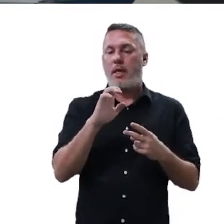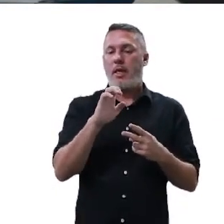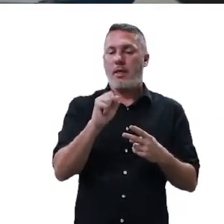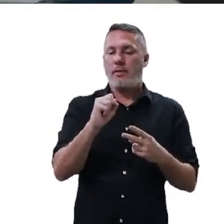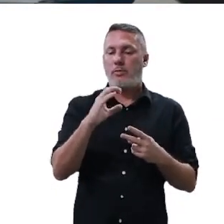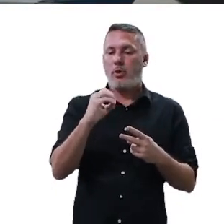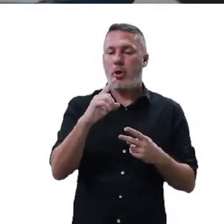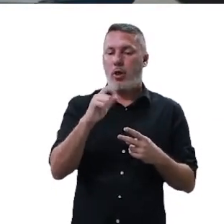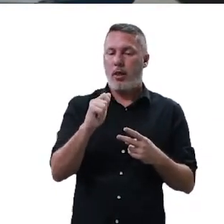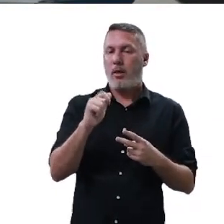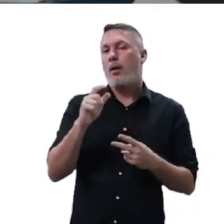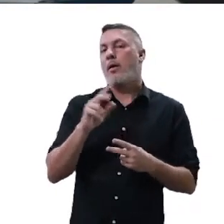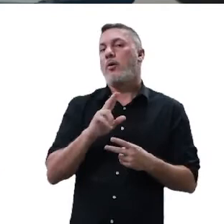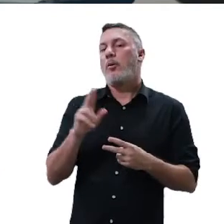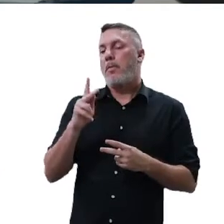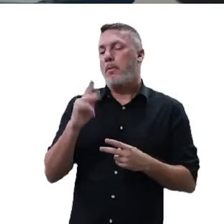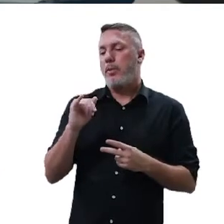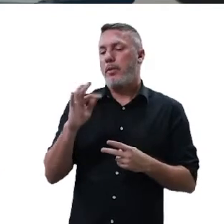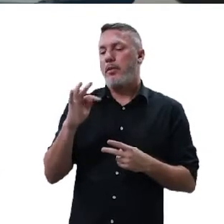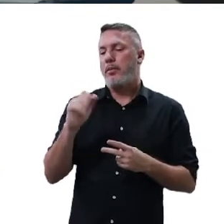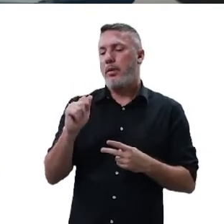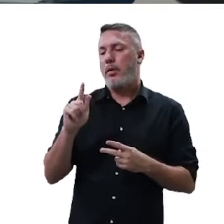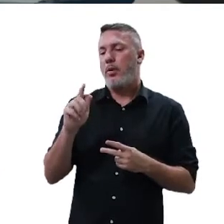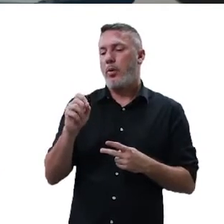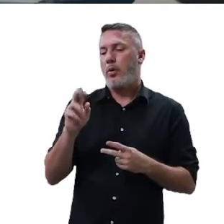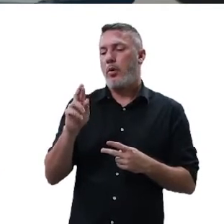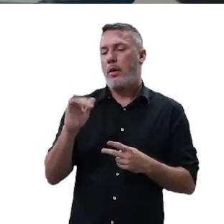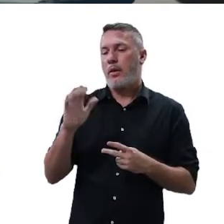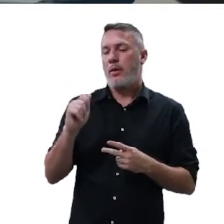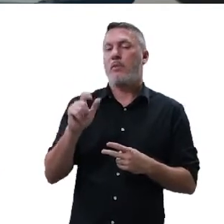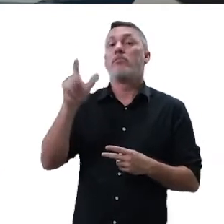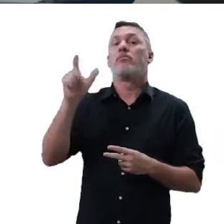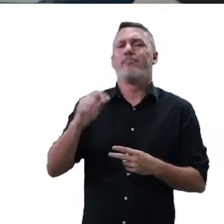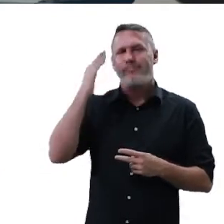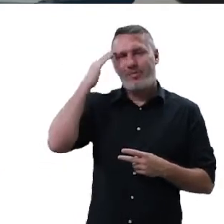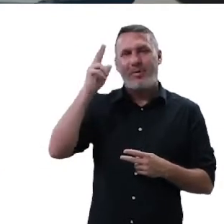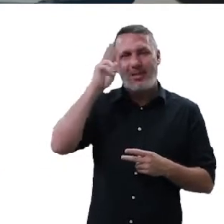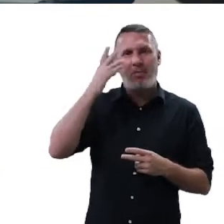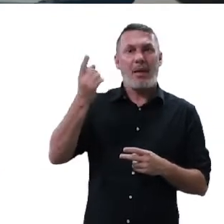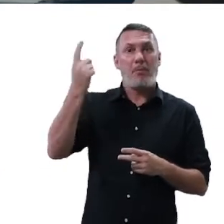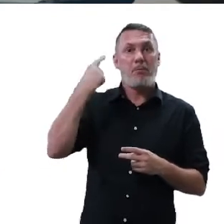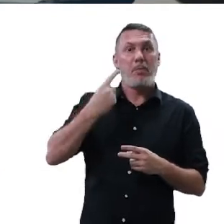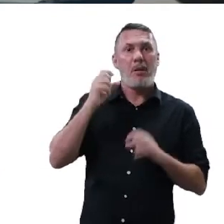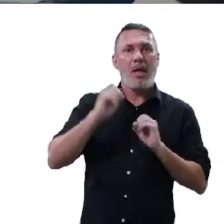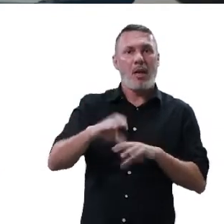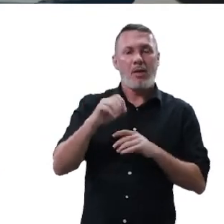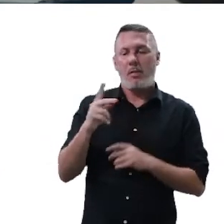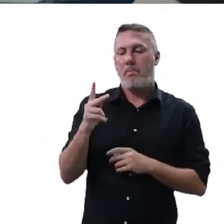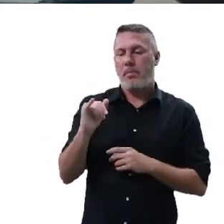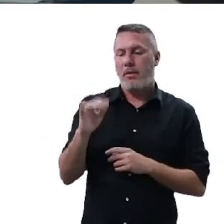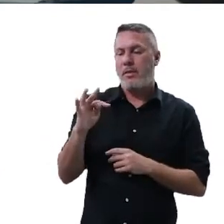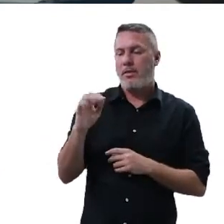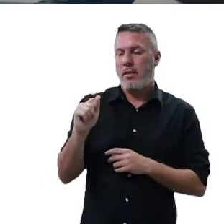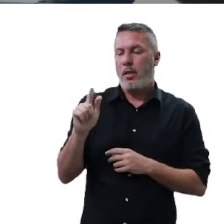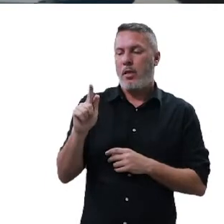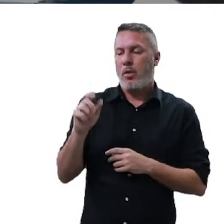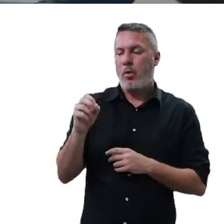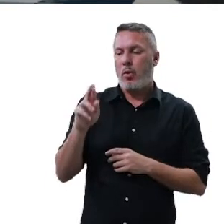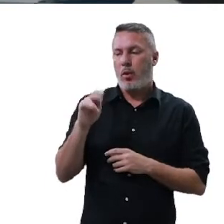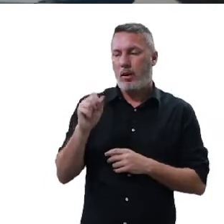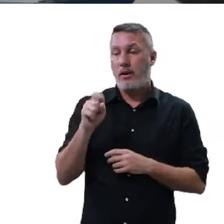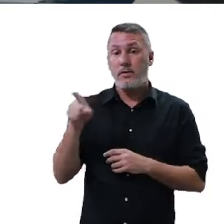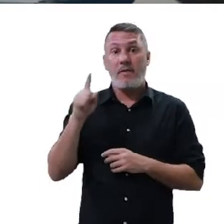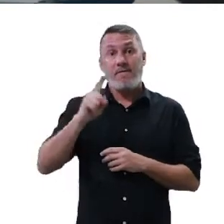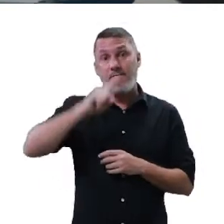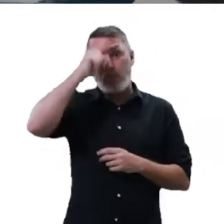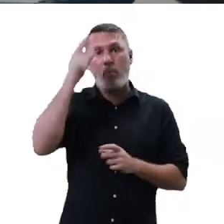escola pitagórica, que o principal representante é o Pitágoras, né? O cara que a gente discutiu lá na primeira aula, que foi o inventor da